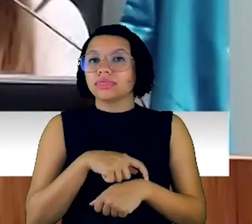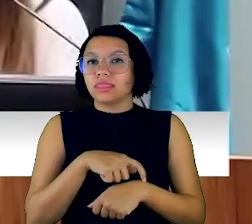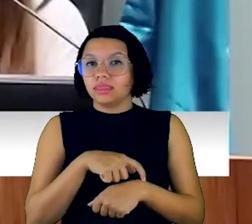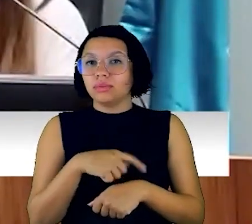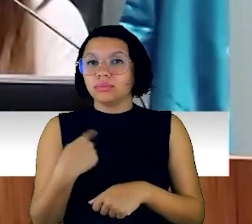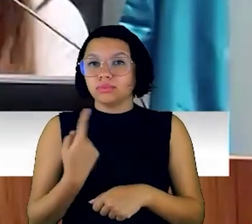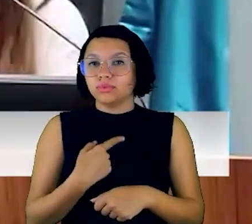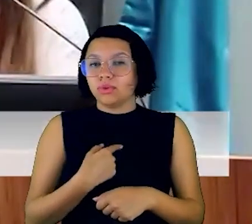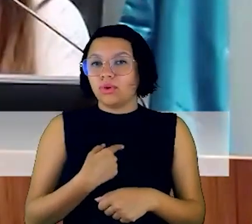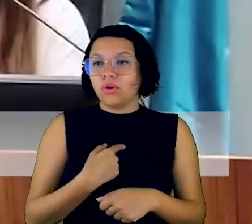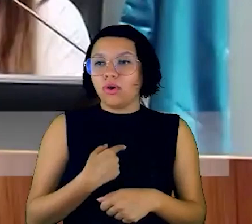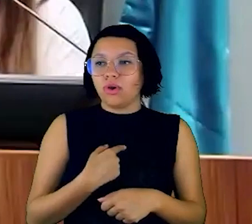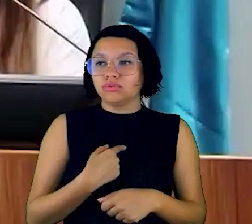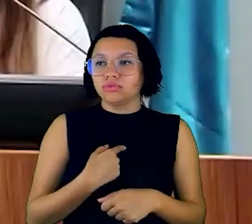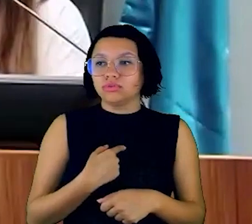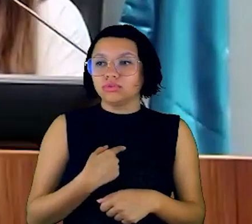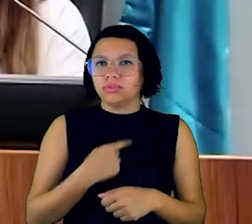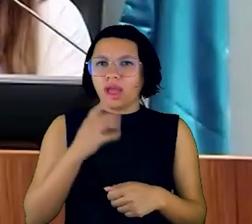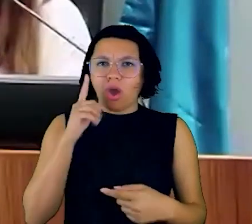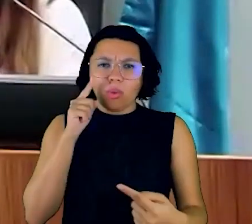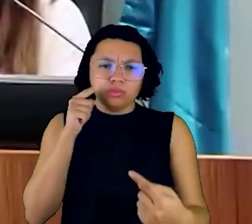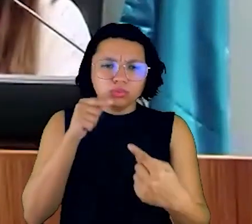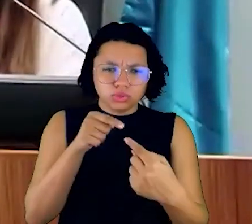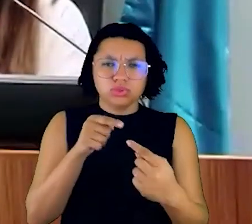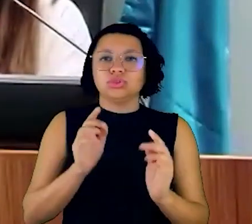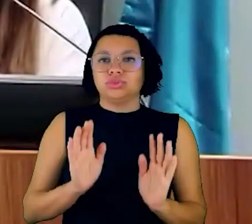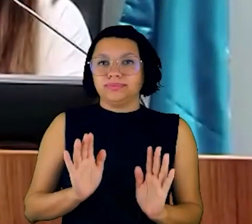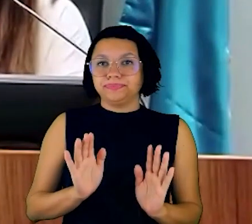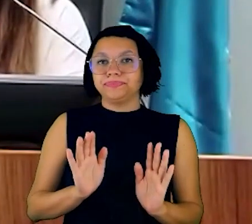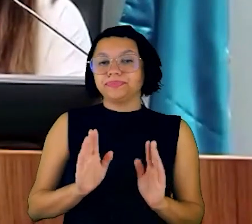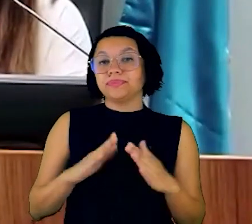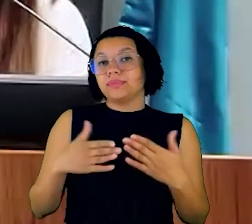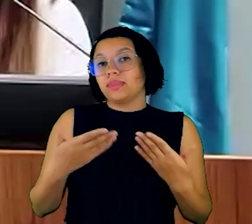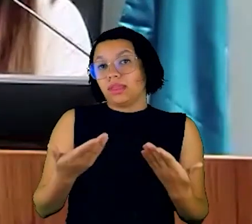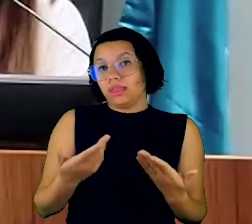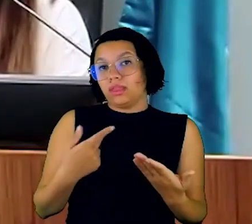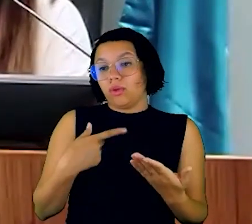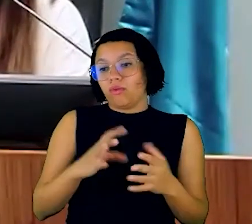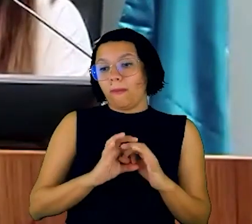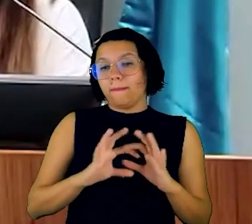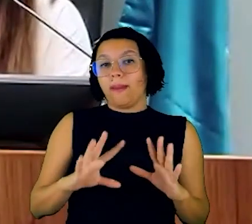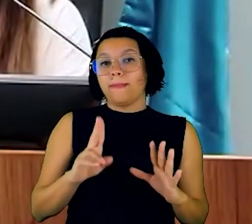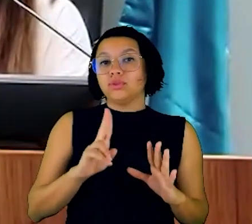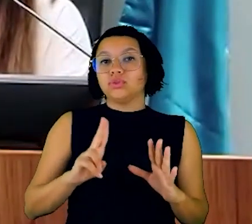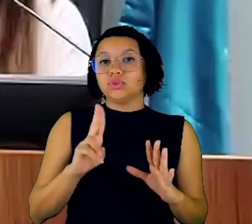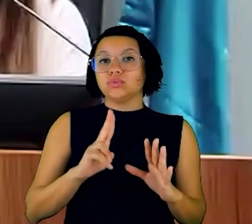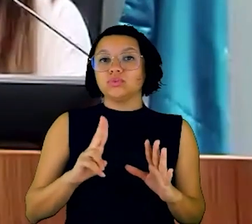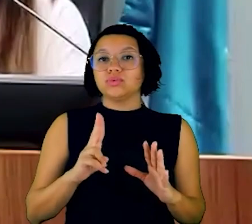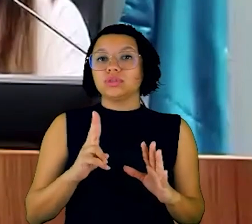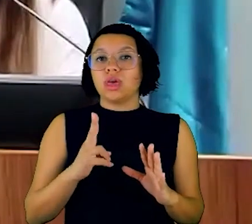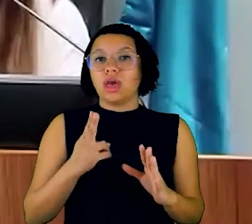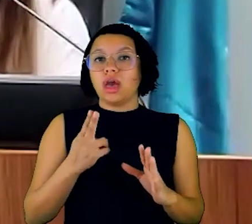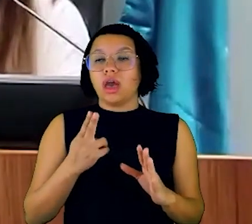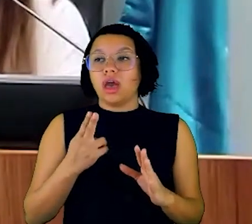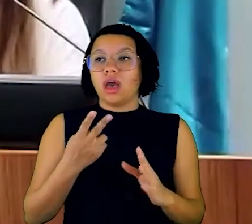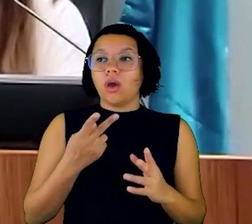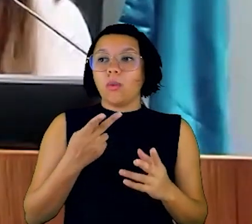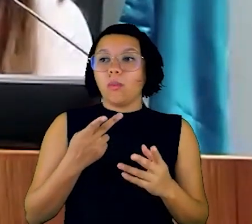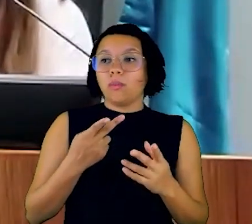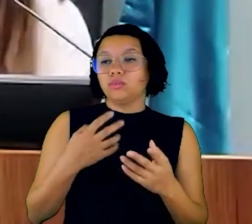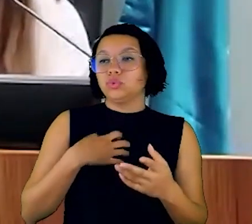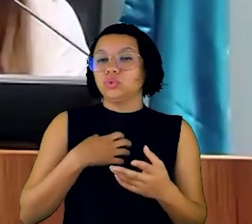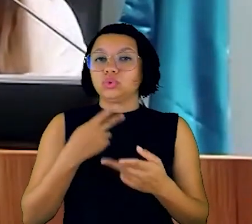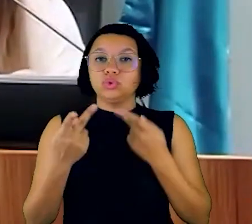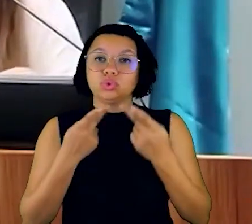nós dispomos da forma mais objetiva possível e, por isso, eu vou me permitir usar um tom relativamente informal,